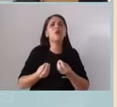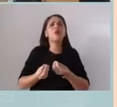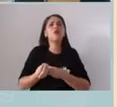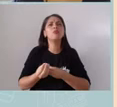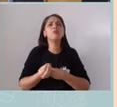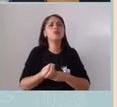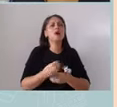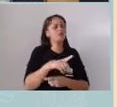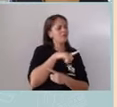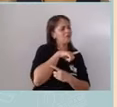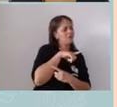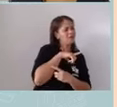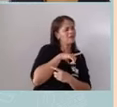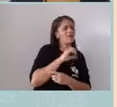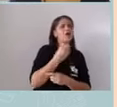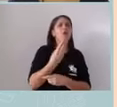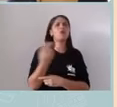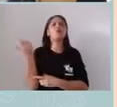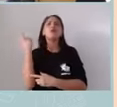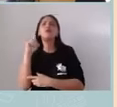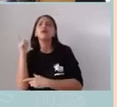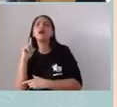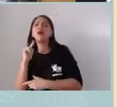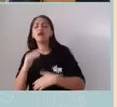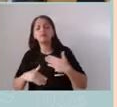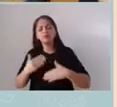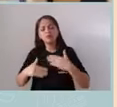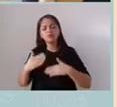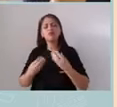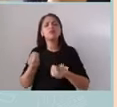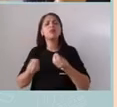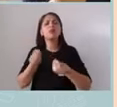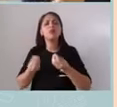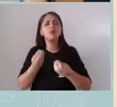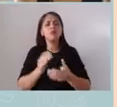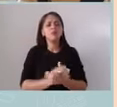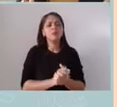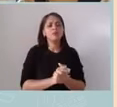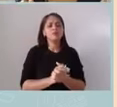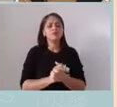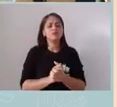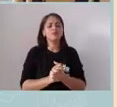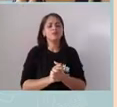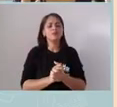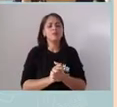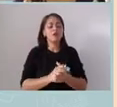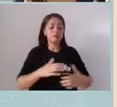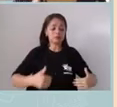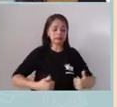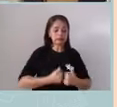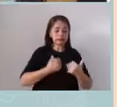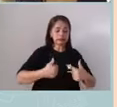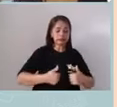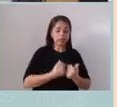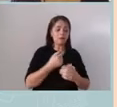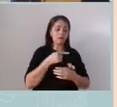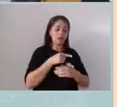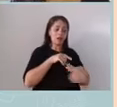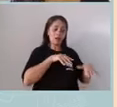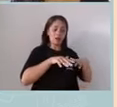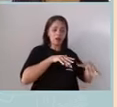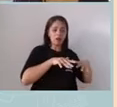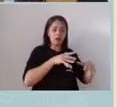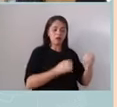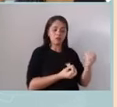esses anticorpos, ou como é que o nosso corpo vai produzir esses anticorpos. Então, falando aqui, ó, da imunidade ativa, então, da produção